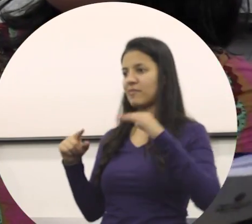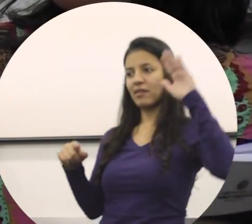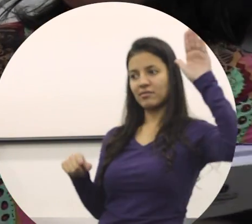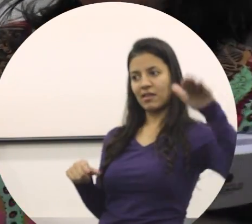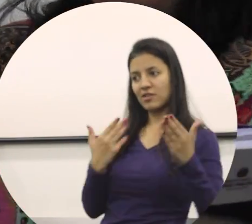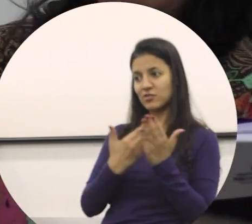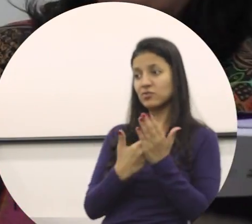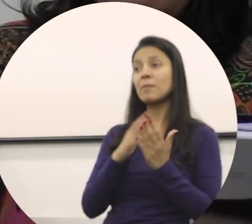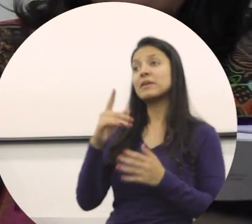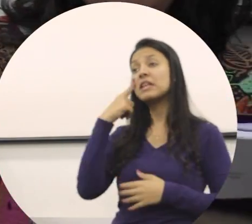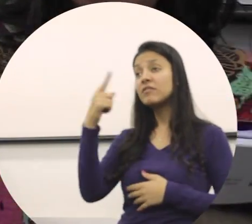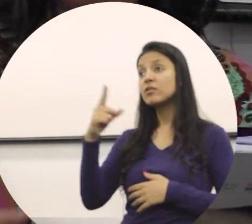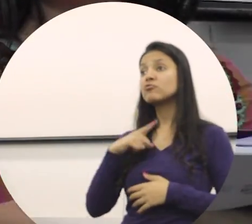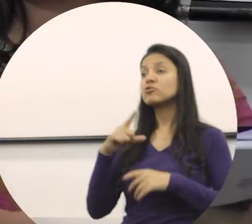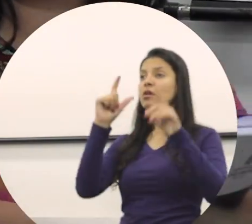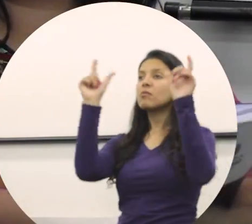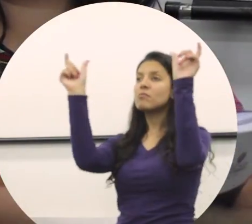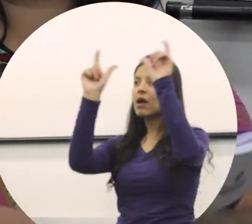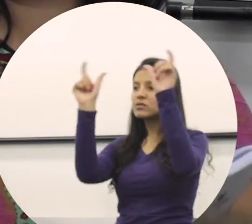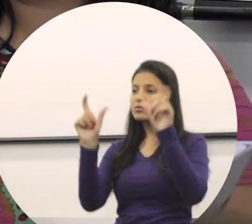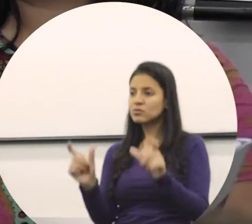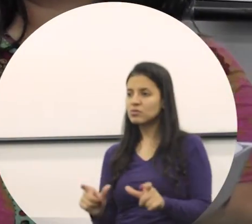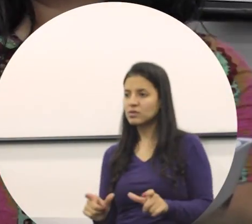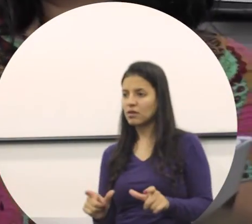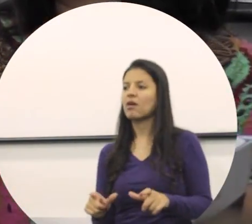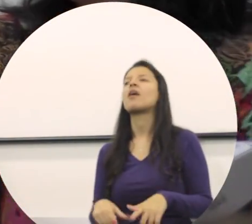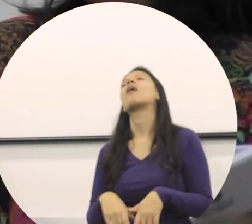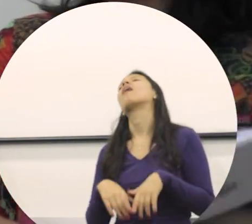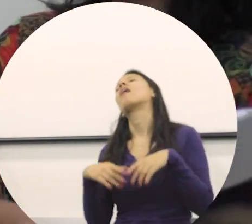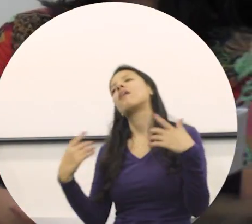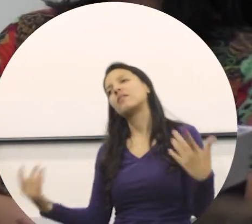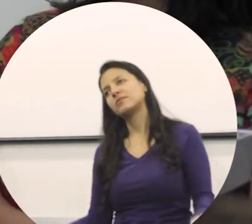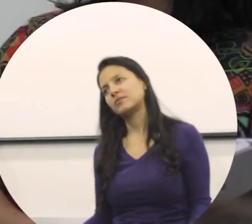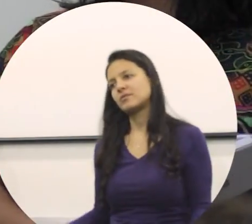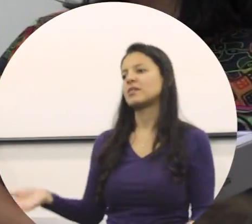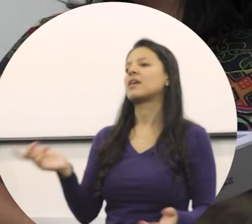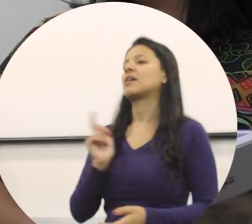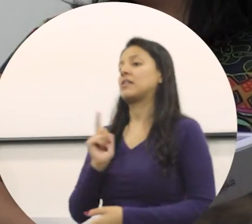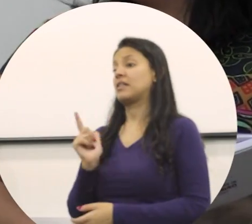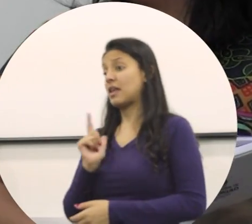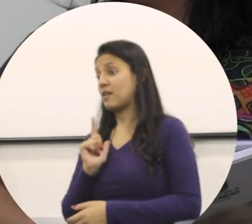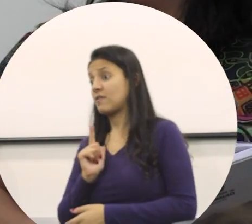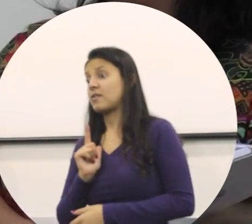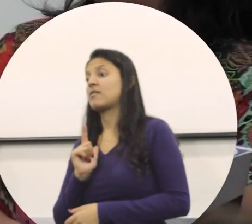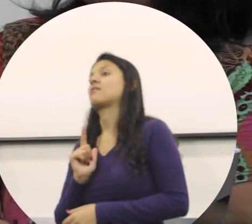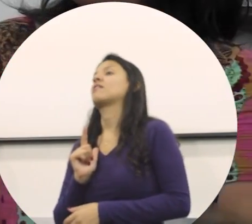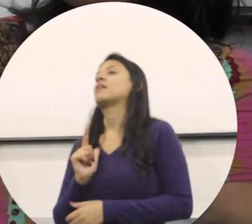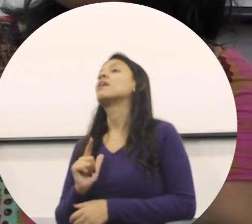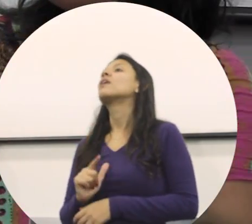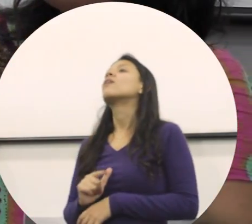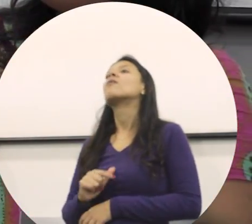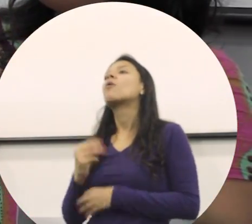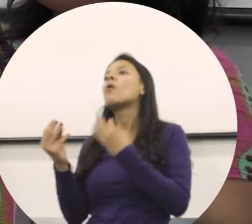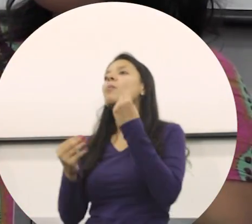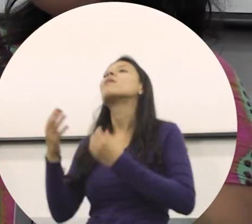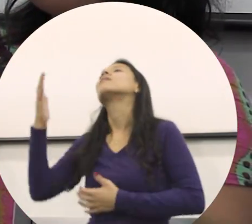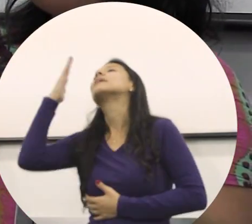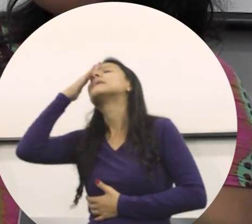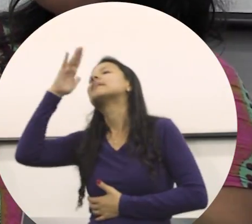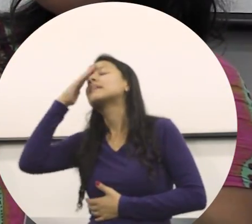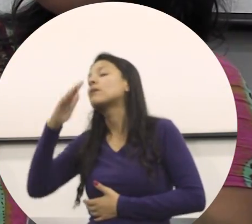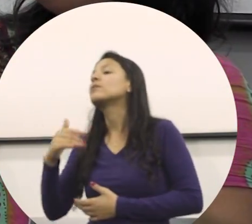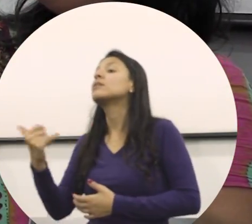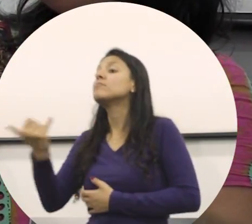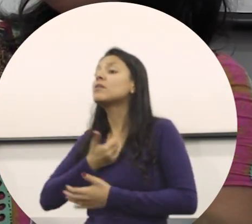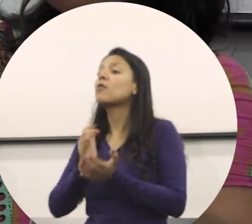uma estrutura. Então, ele teve condições de me passar, de me